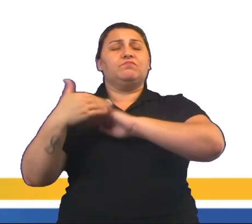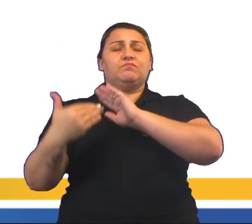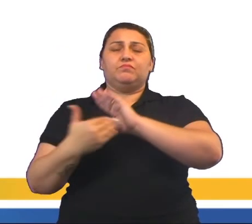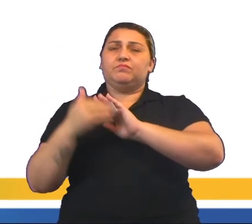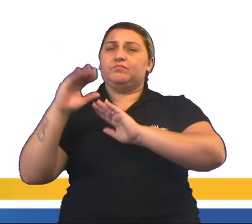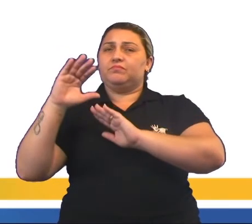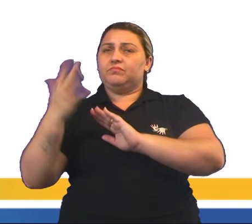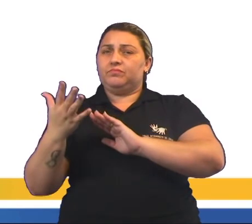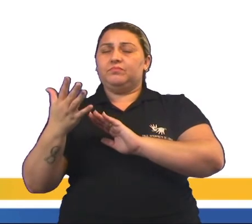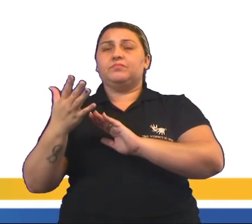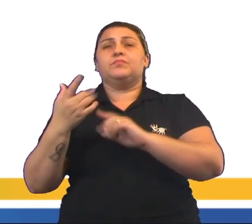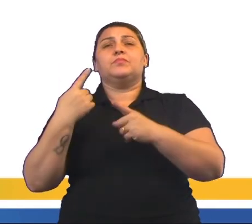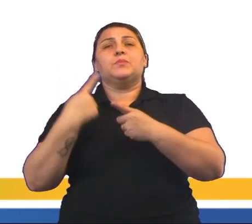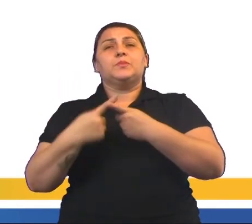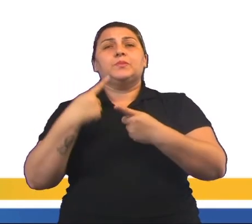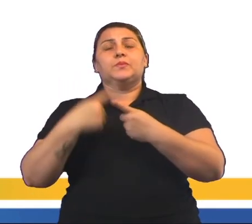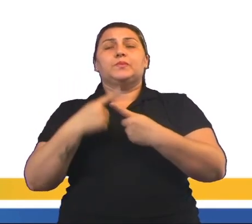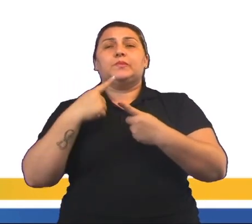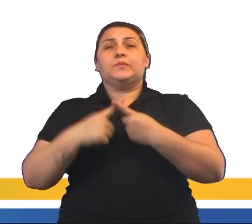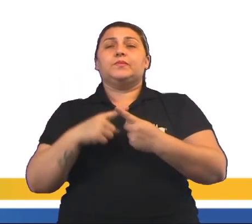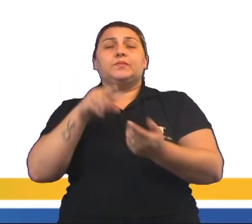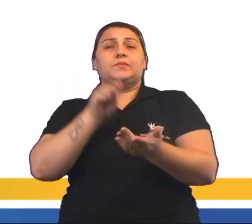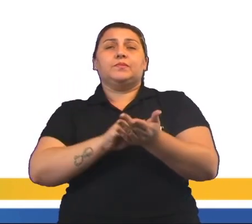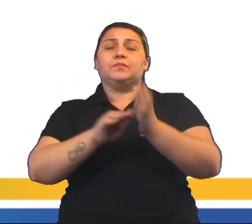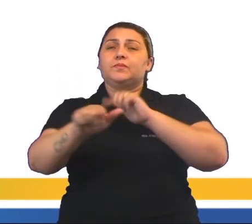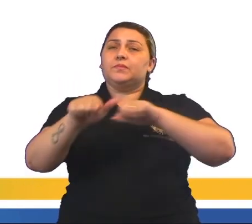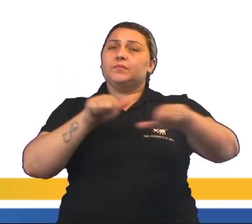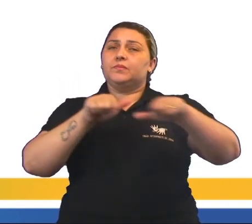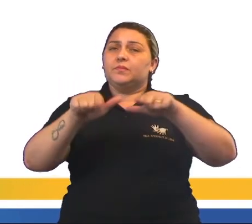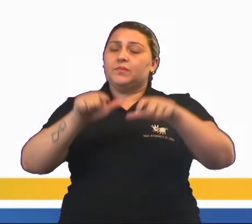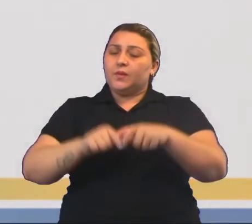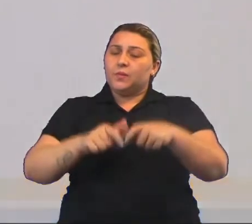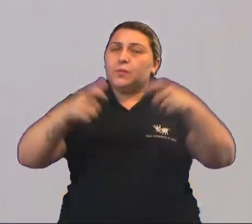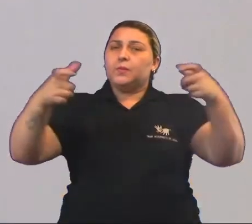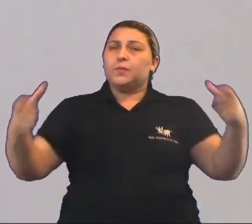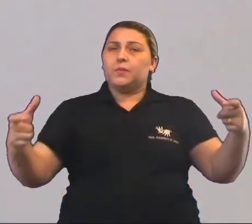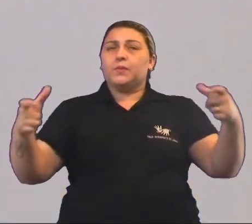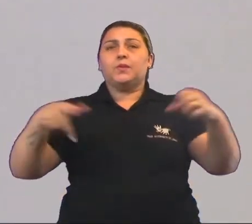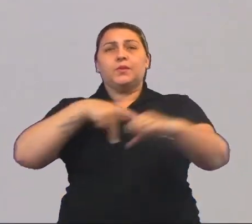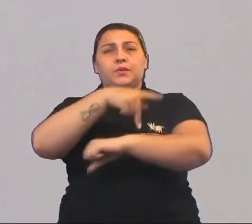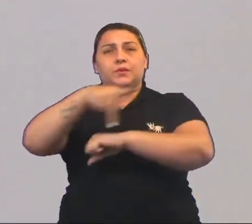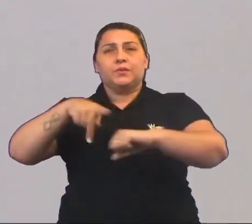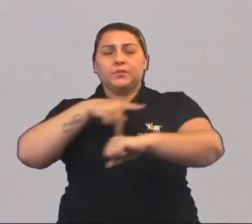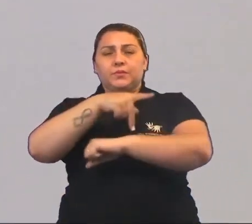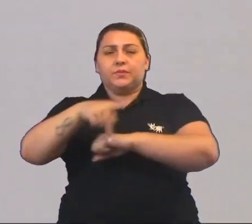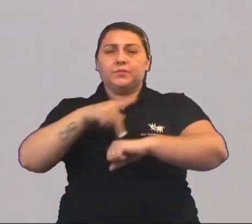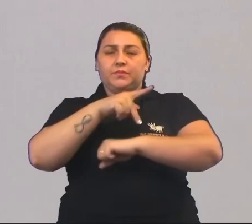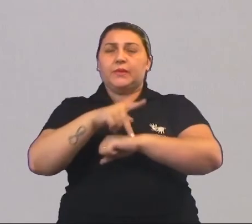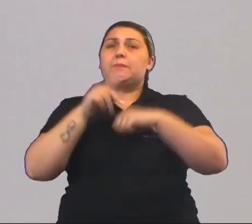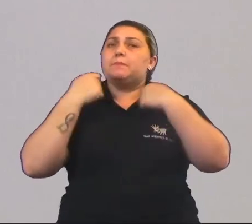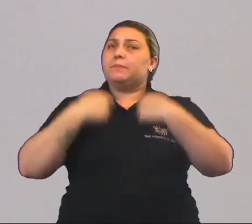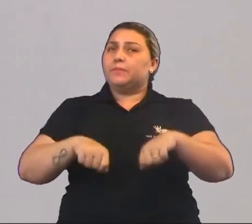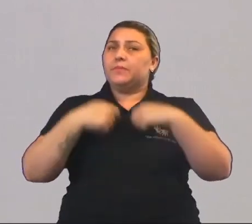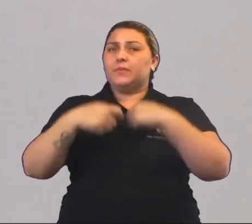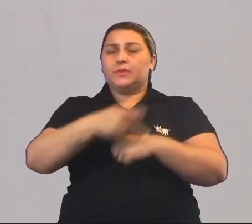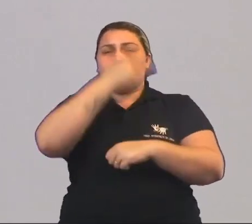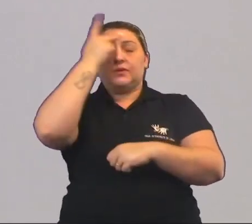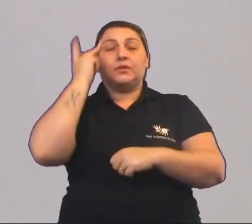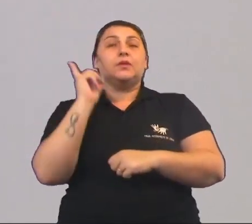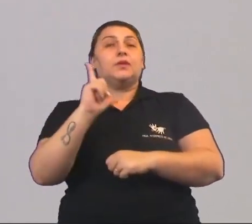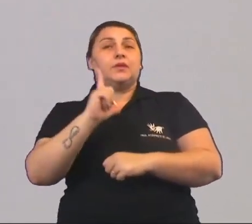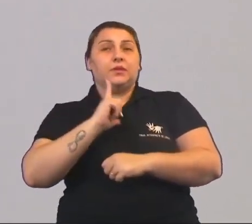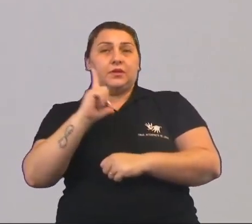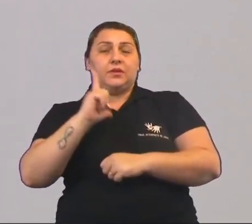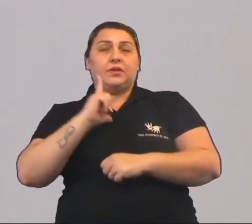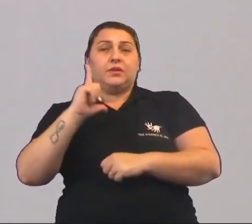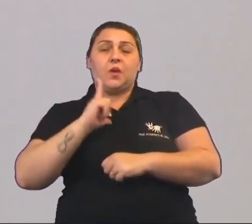isso. E devido ao desemprego que é crescente e diante da necessidade das pessoas